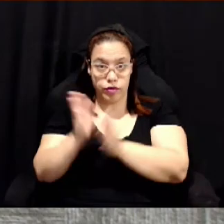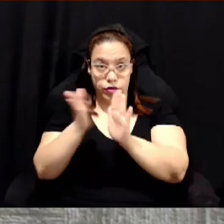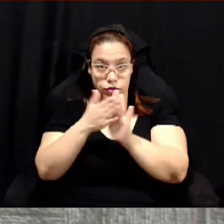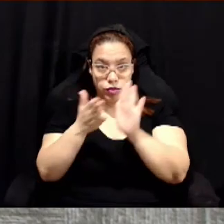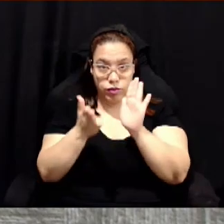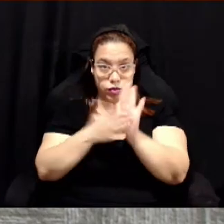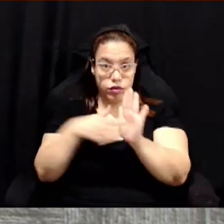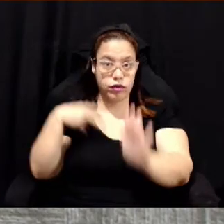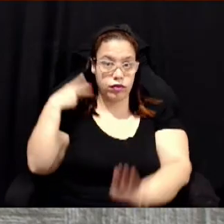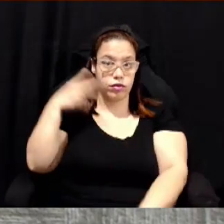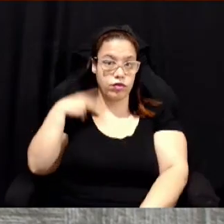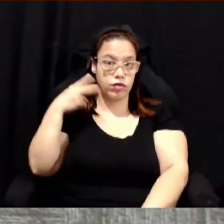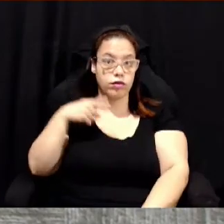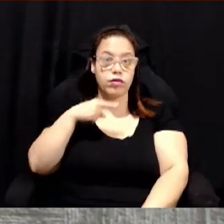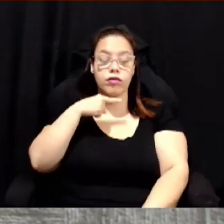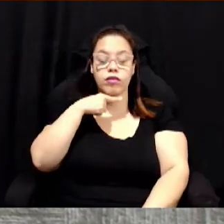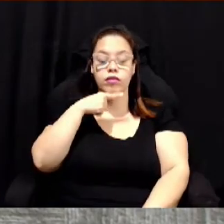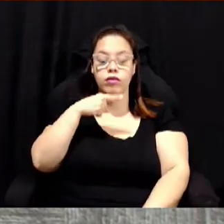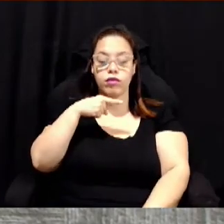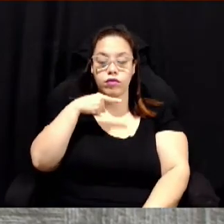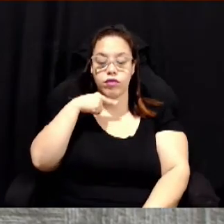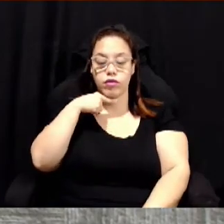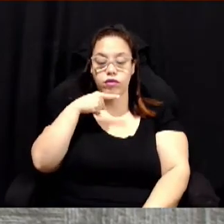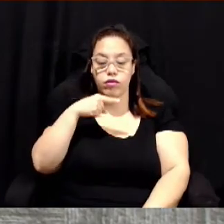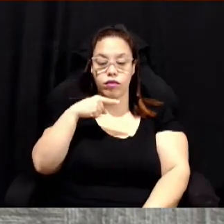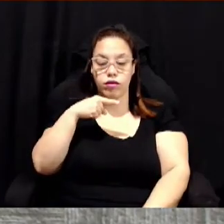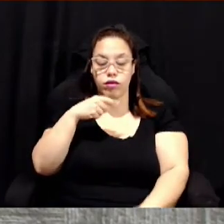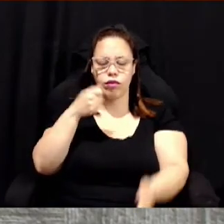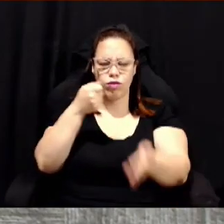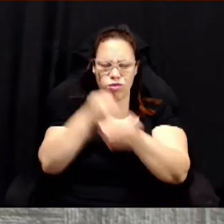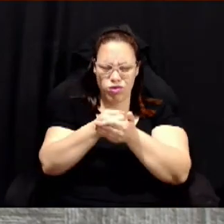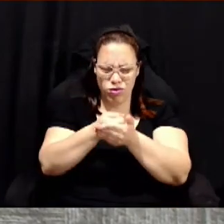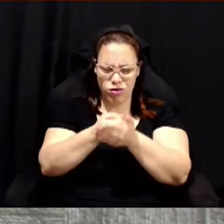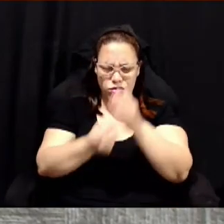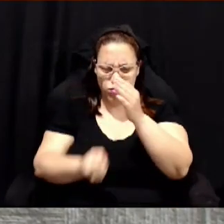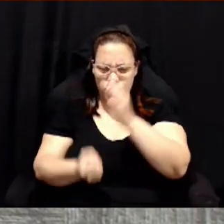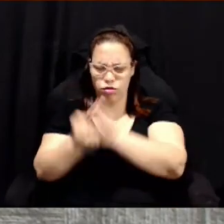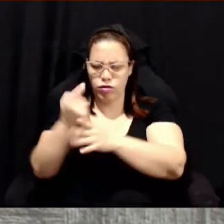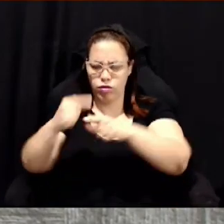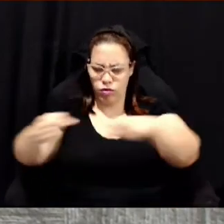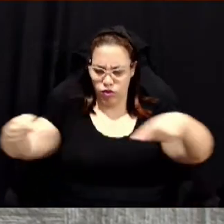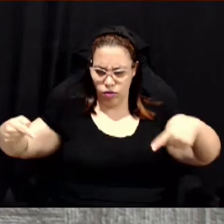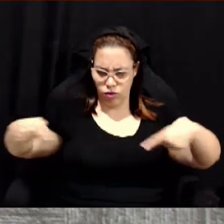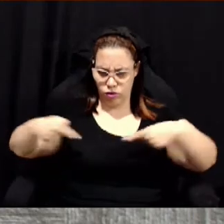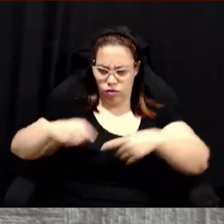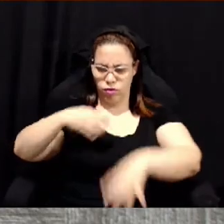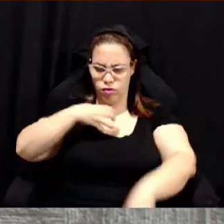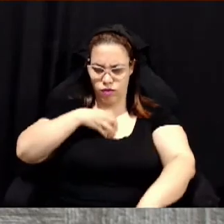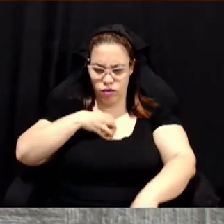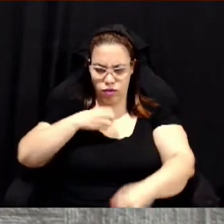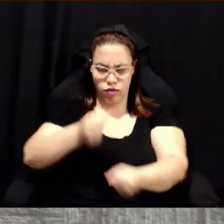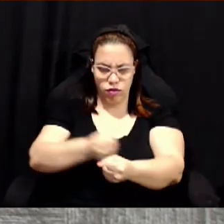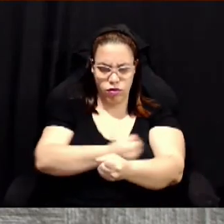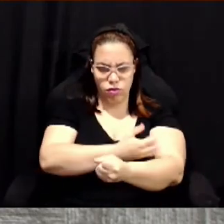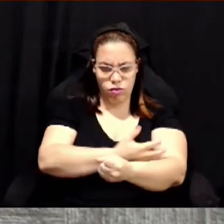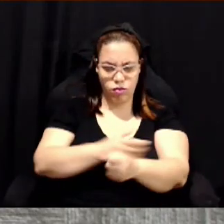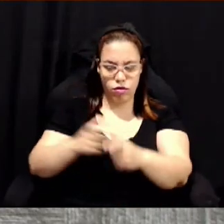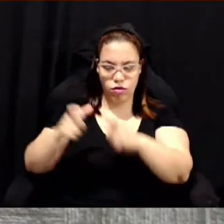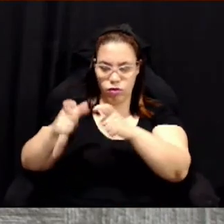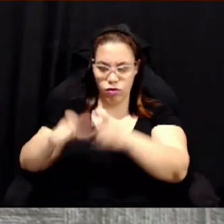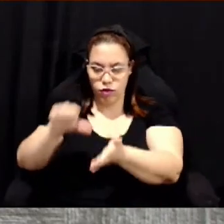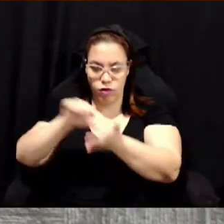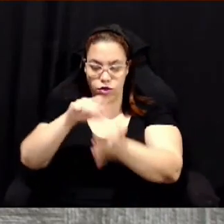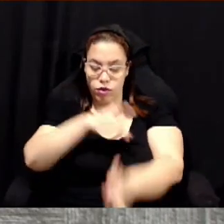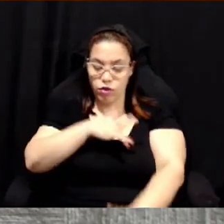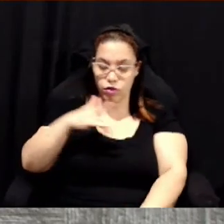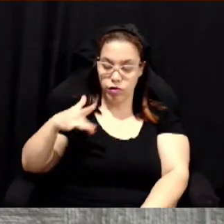vereador Eduardo Magoga, que obriga a criação de salas sensoriais em unidades básicas de